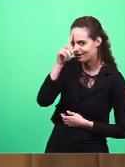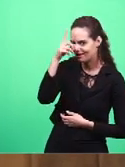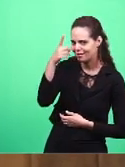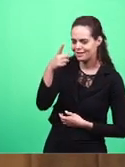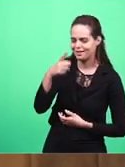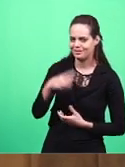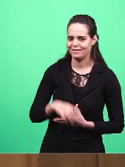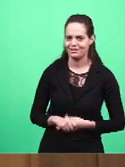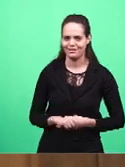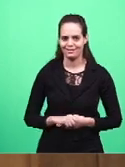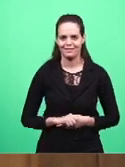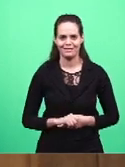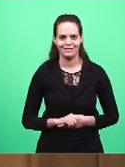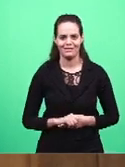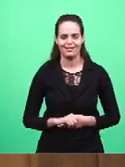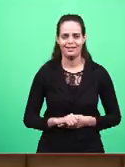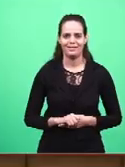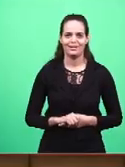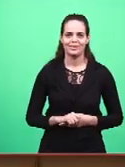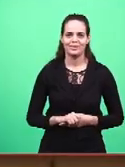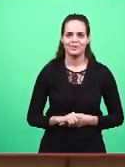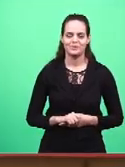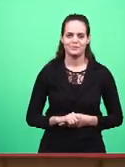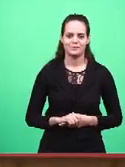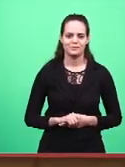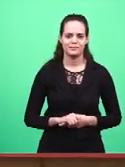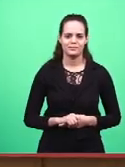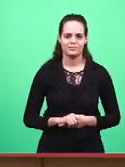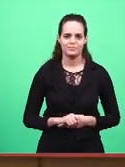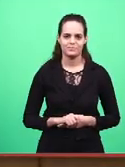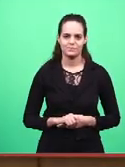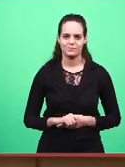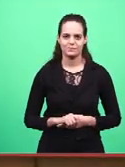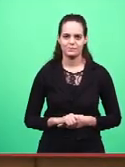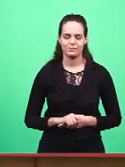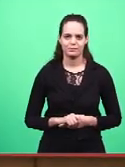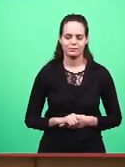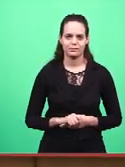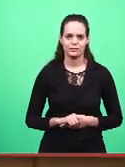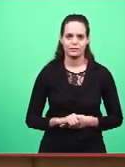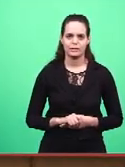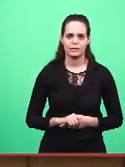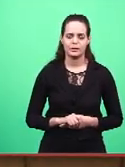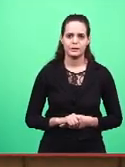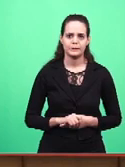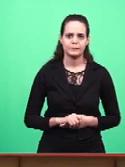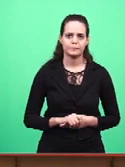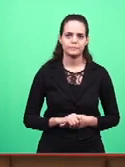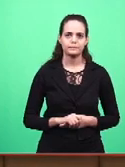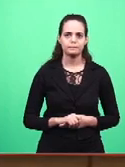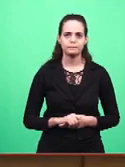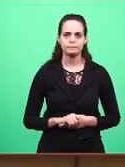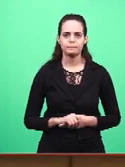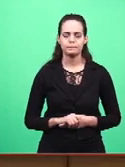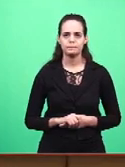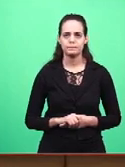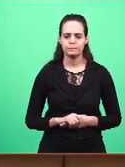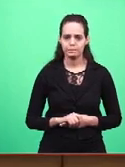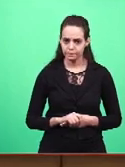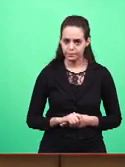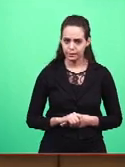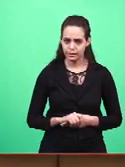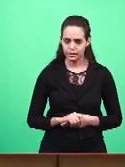quer essa maldição para nós. Se você quer para você, então você fica amaldiçoado porque você